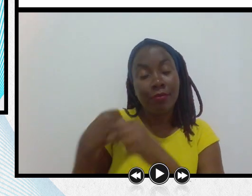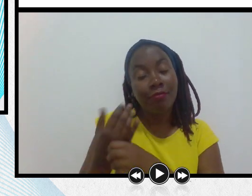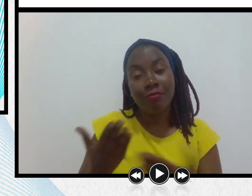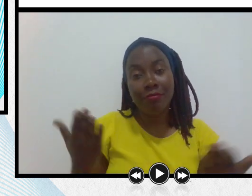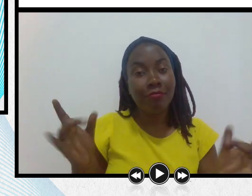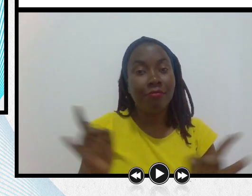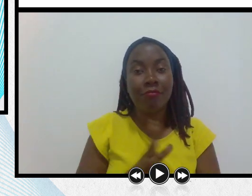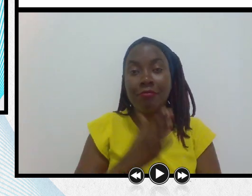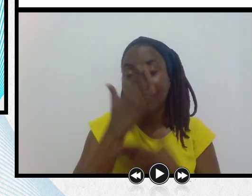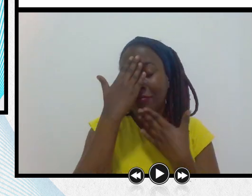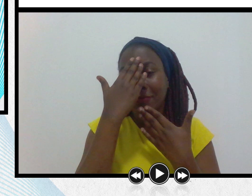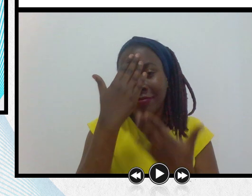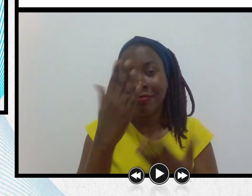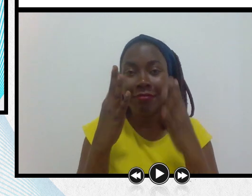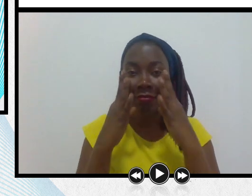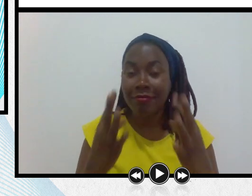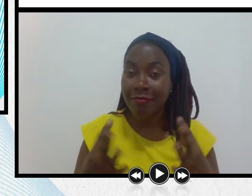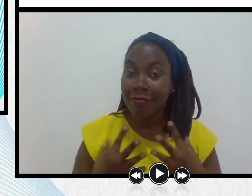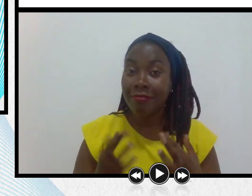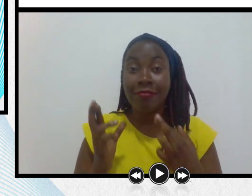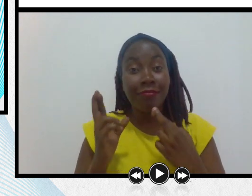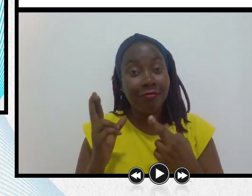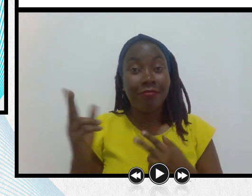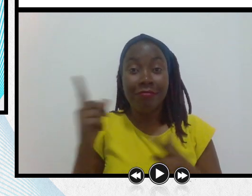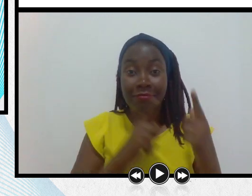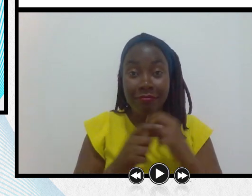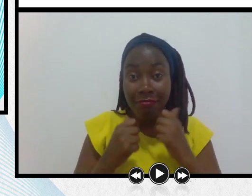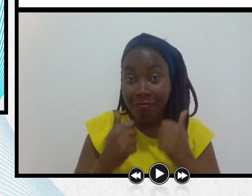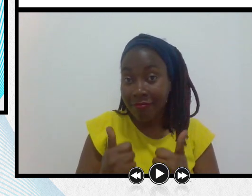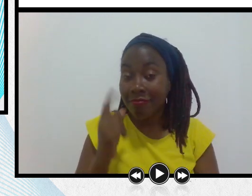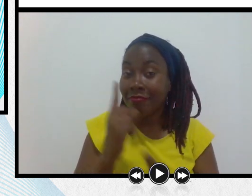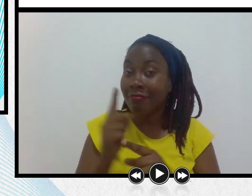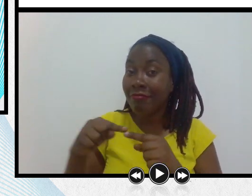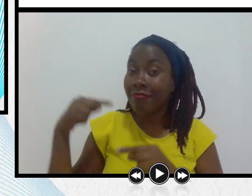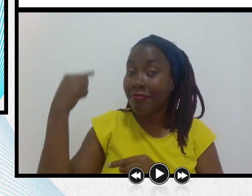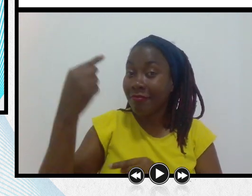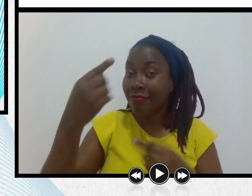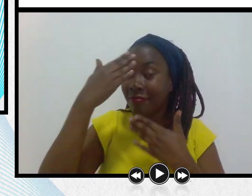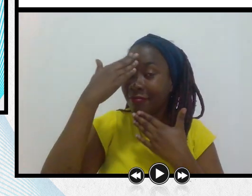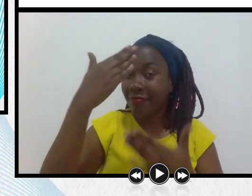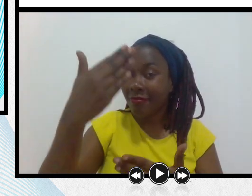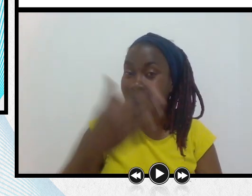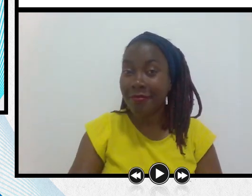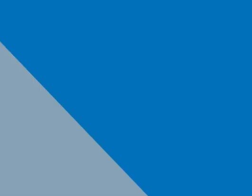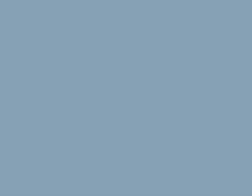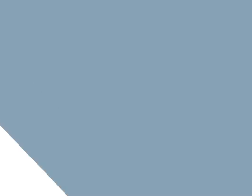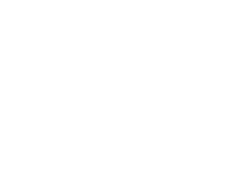é isso, muito obrigado aí pela atenção, espero ter sido útil, e a gente aí se encontra em algum momento. Muito obrigado.